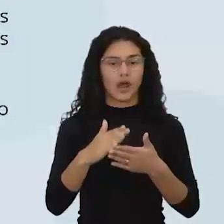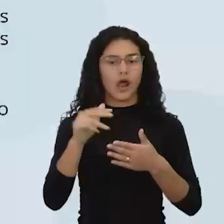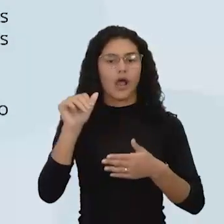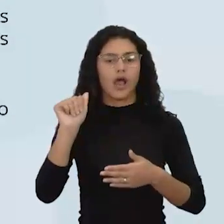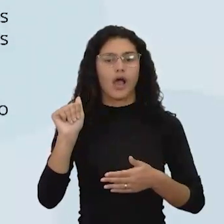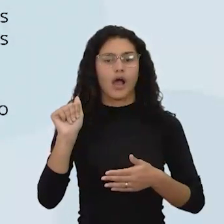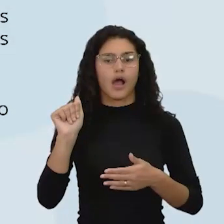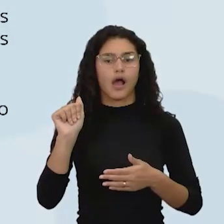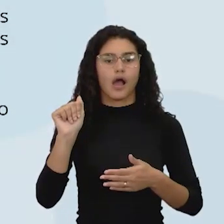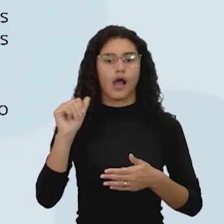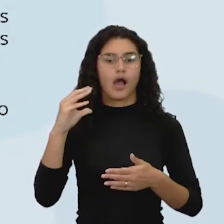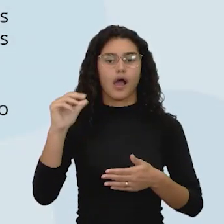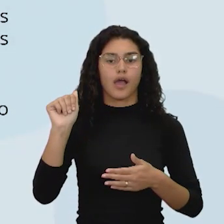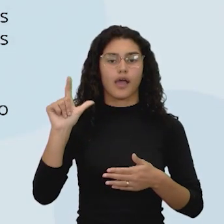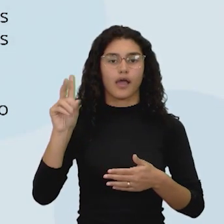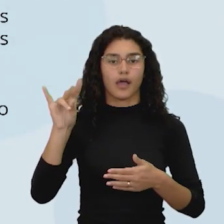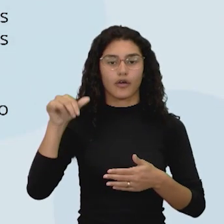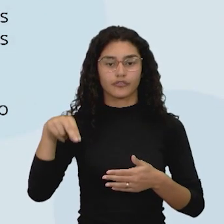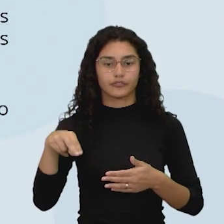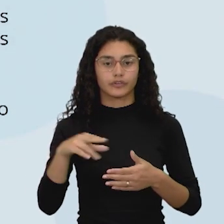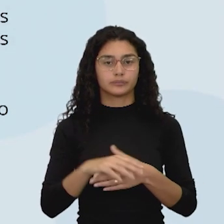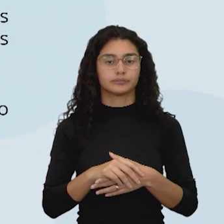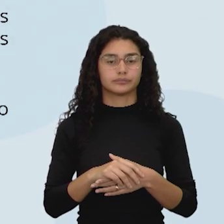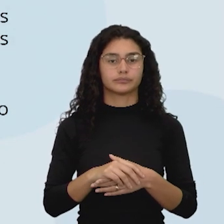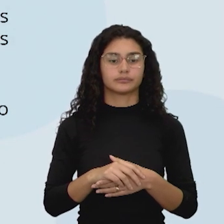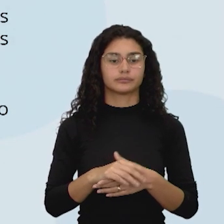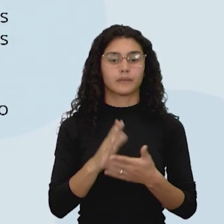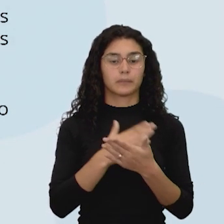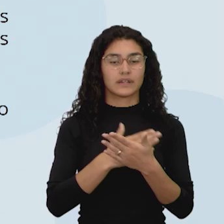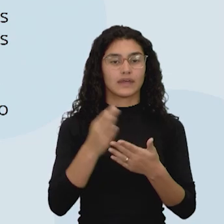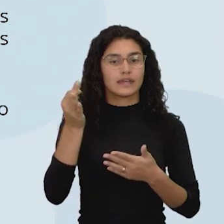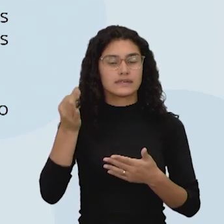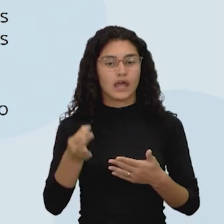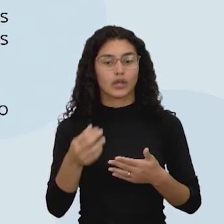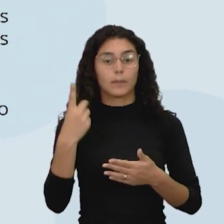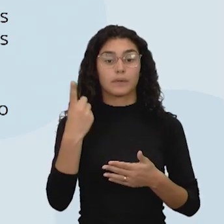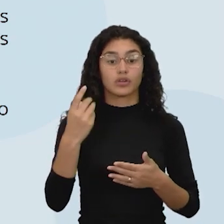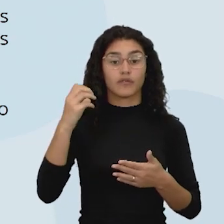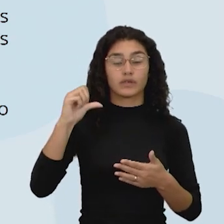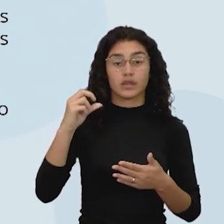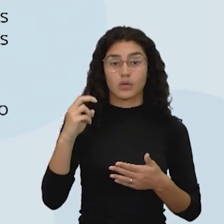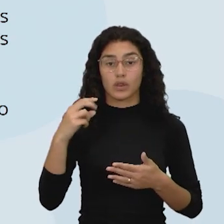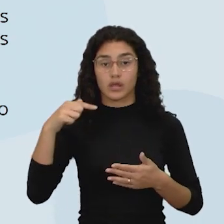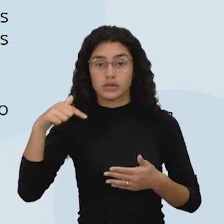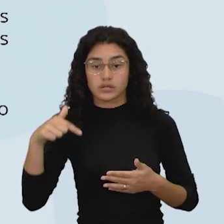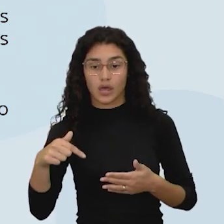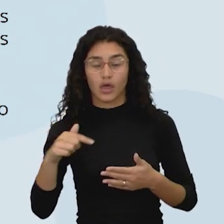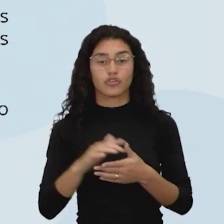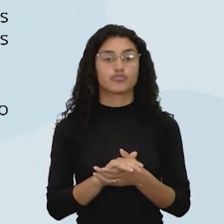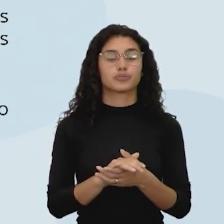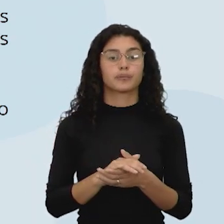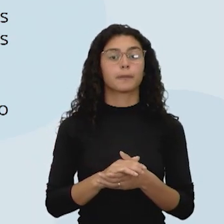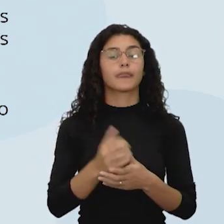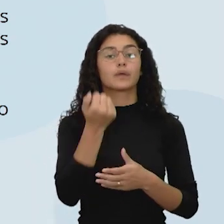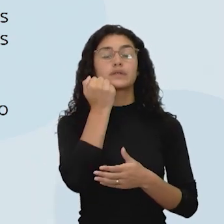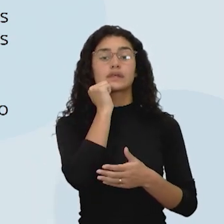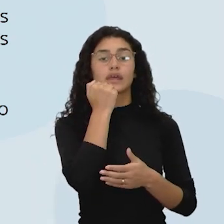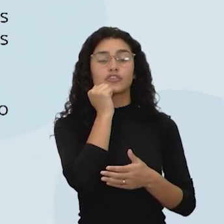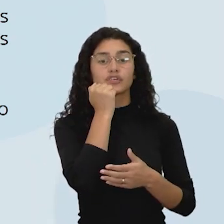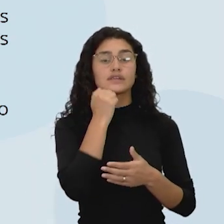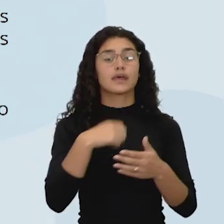Então a gente tem aí o Sidney Fox e Melvin Calvin, que em 1957, esses cientistas